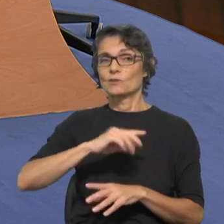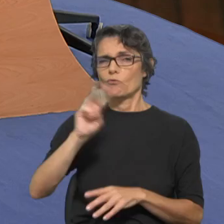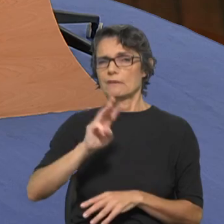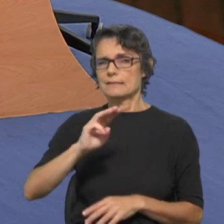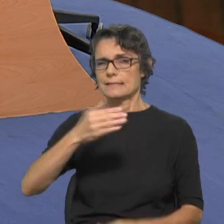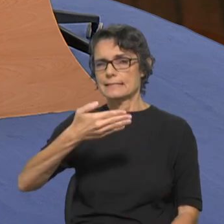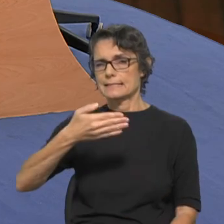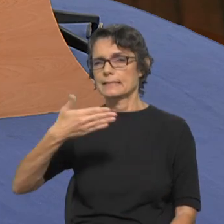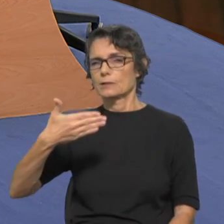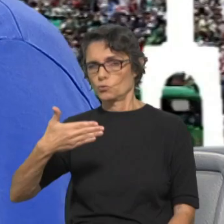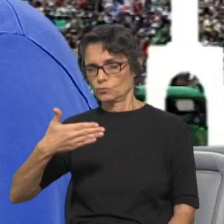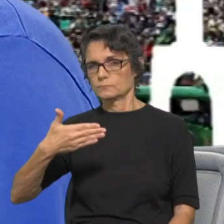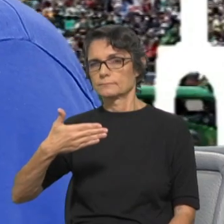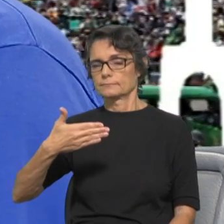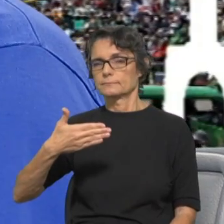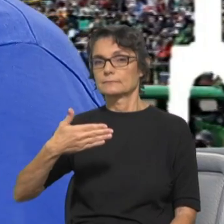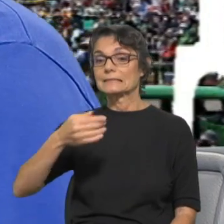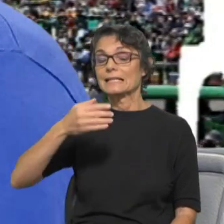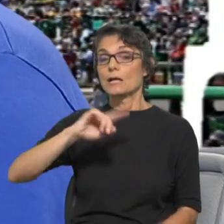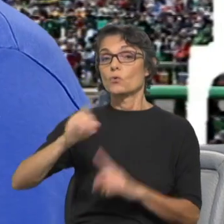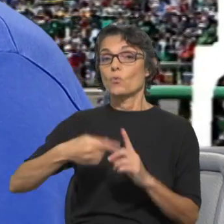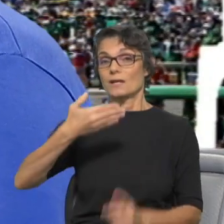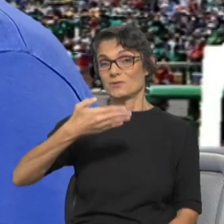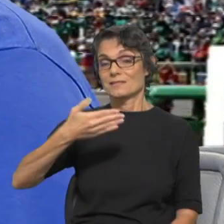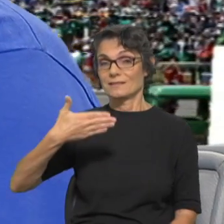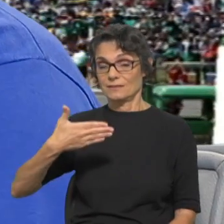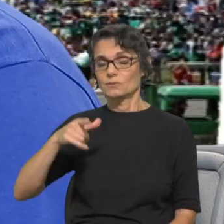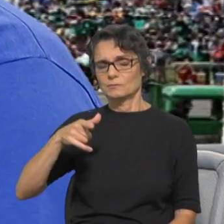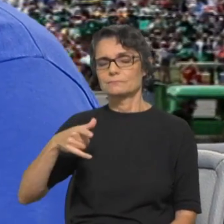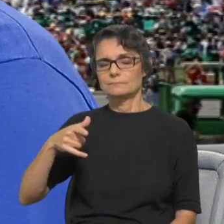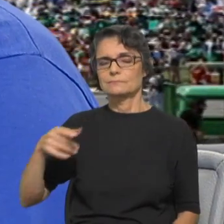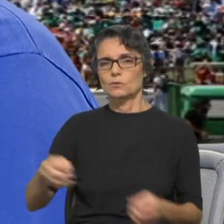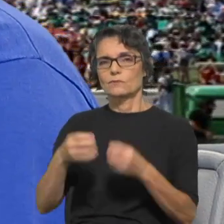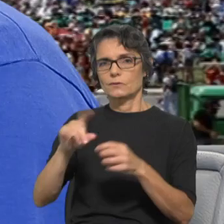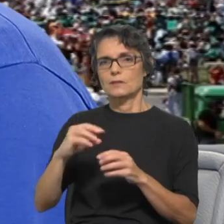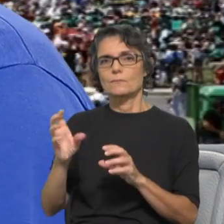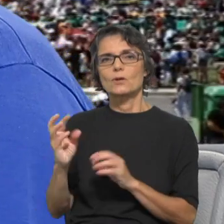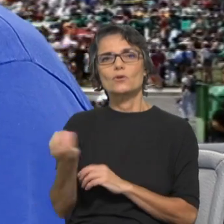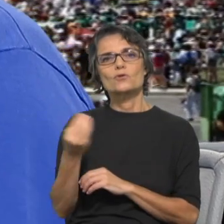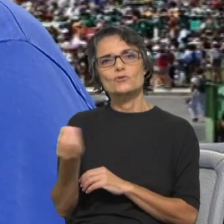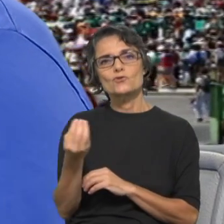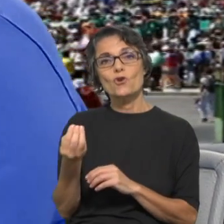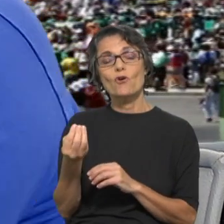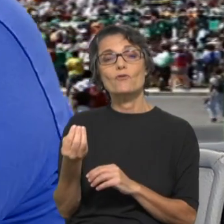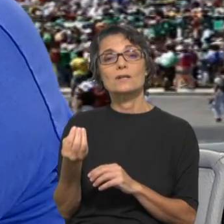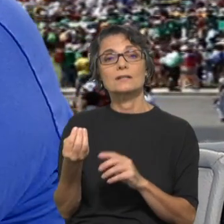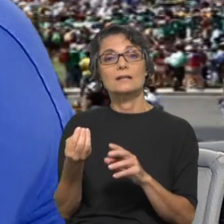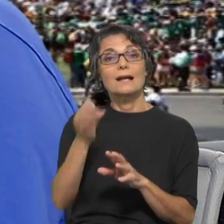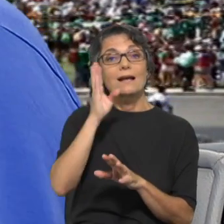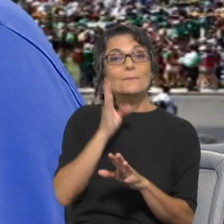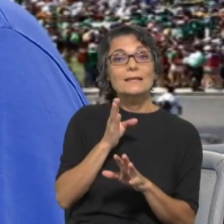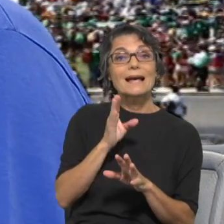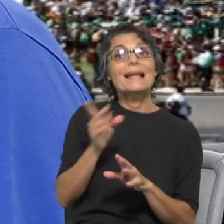tarde. E em 71 começaram também os convívios com os jovens civis. Já não eram só os